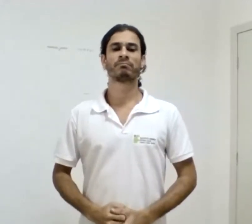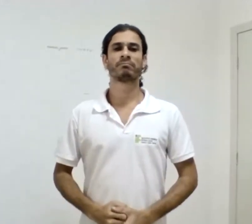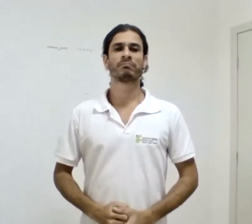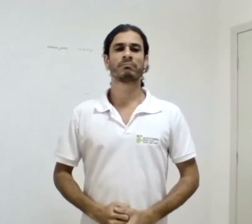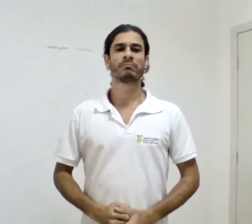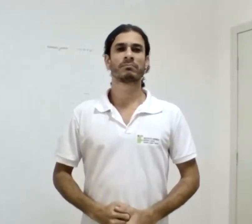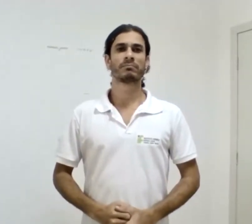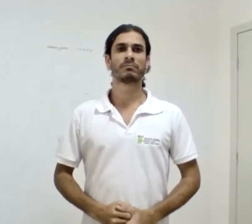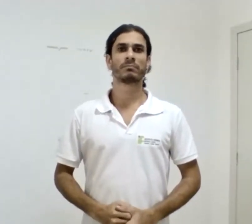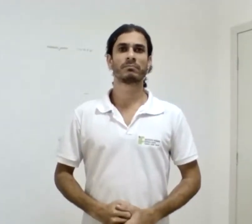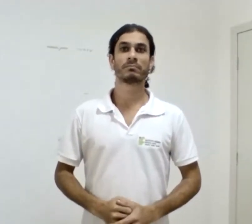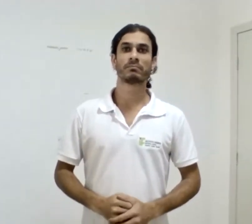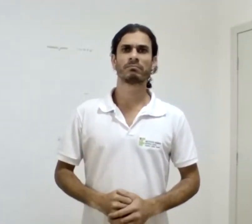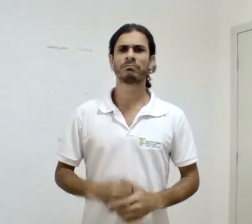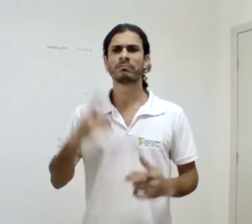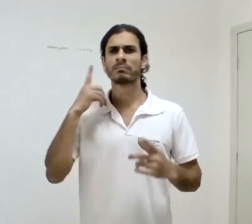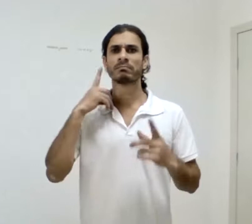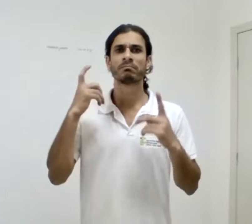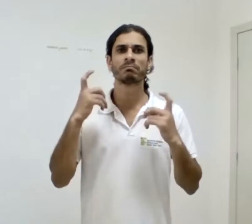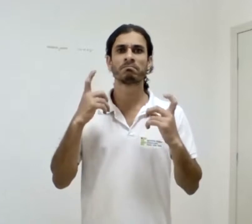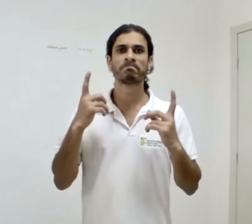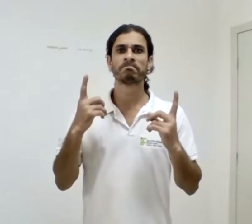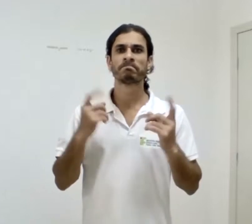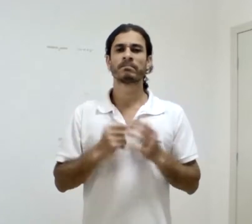Você está ouvindo a gente?